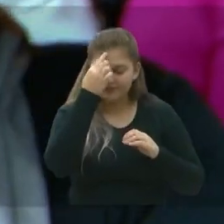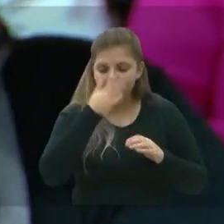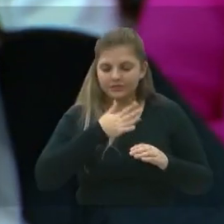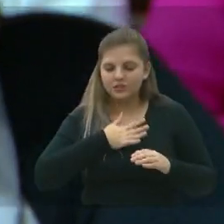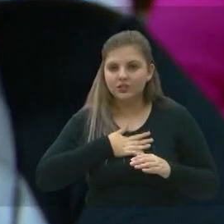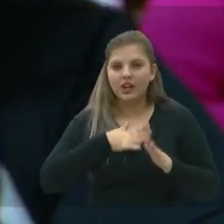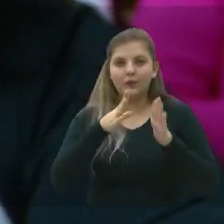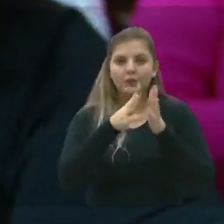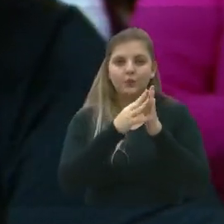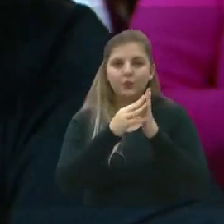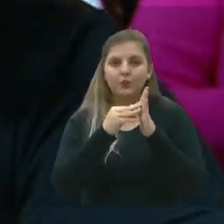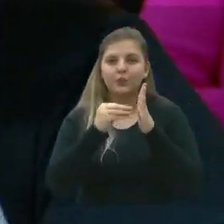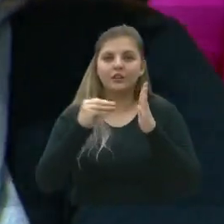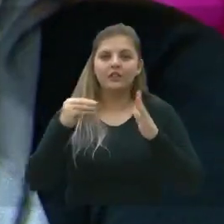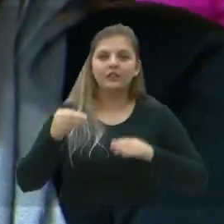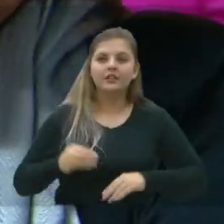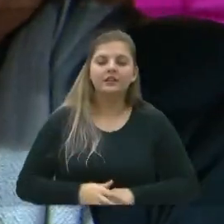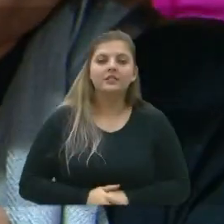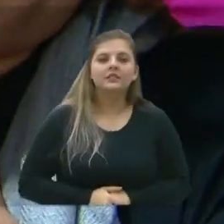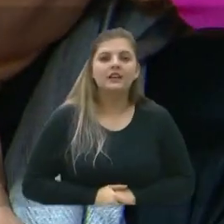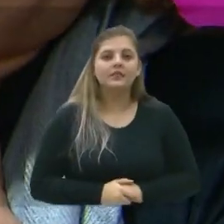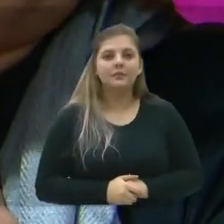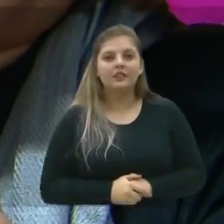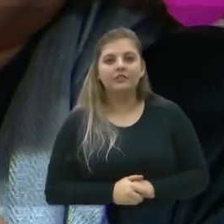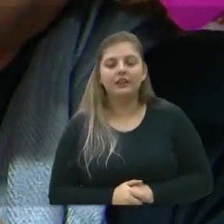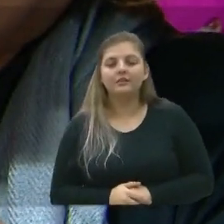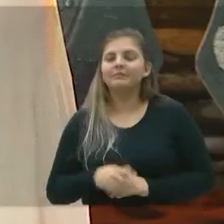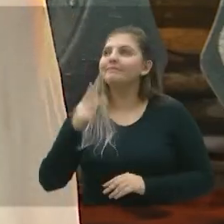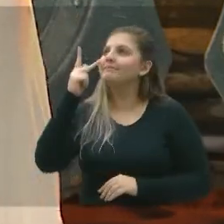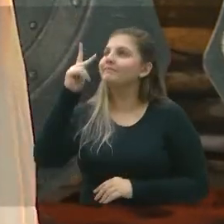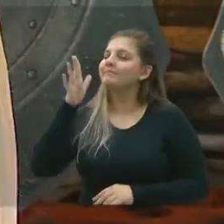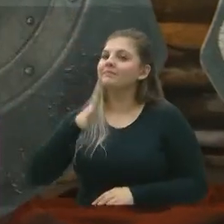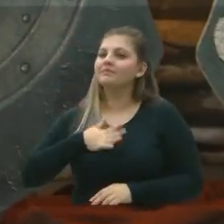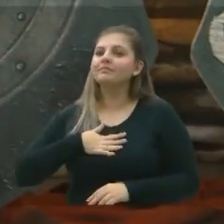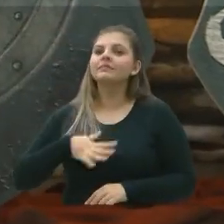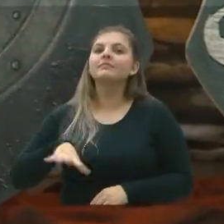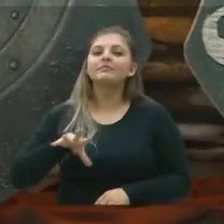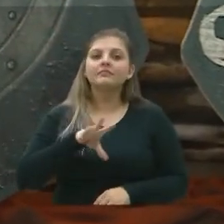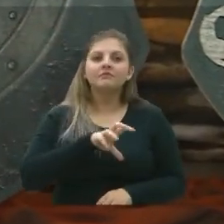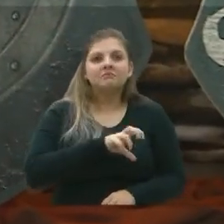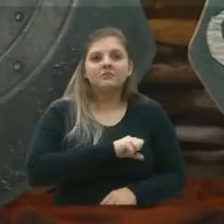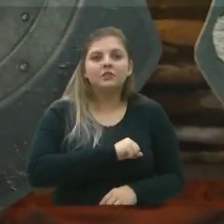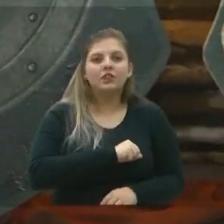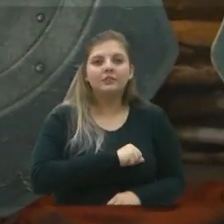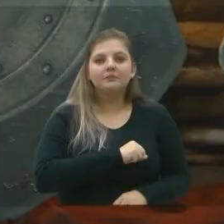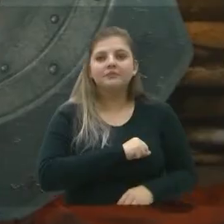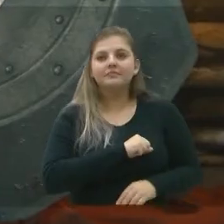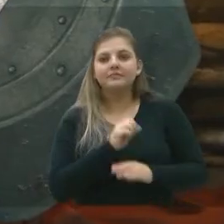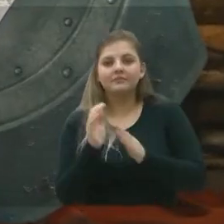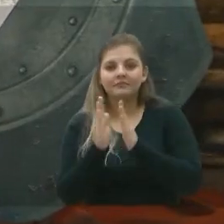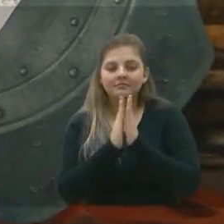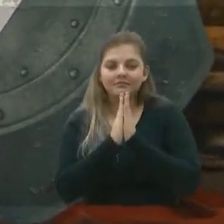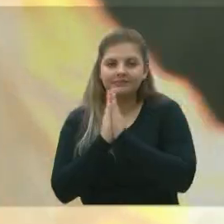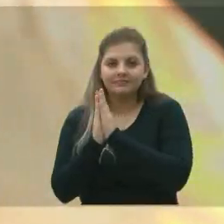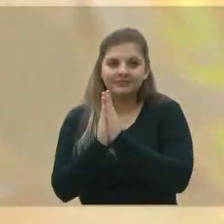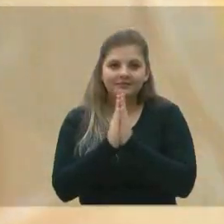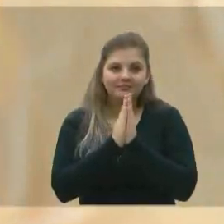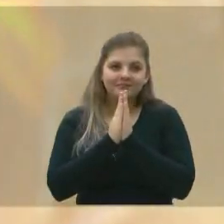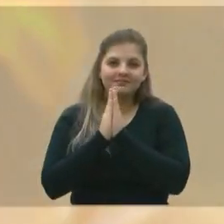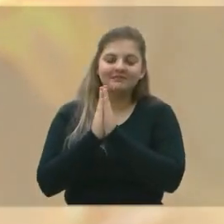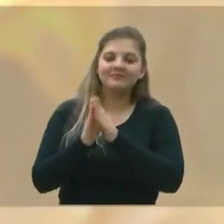inspiração, tu és o meu amor, meu lugar de adoração. Canta,